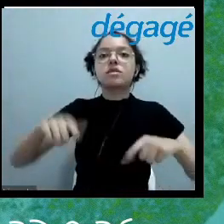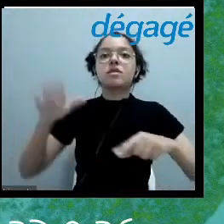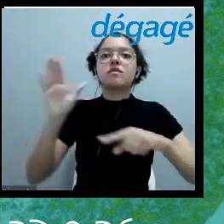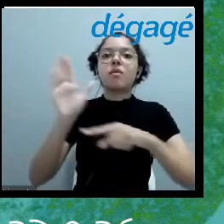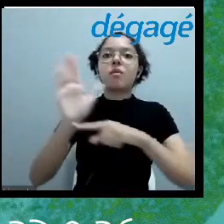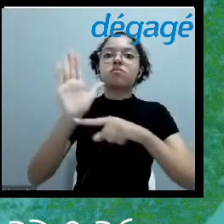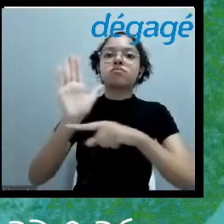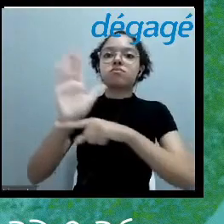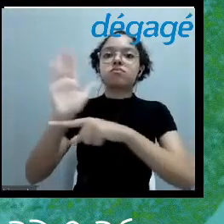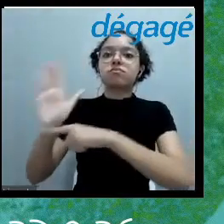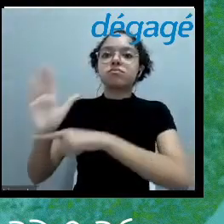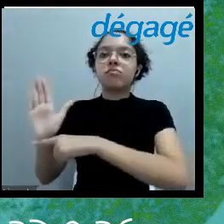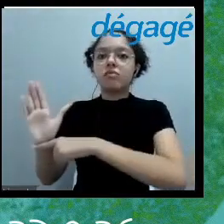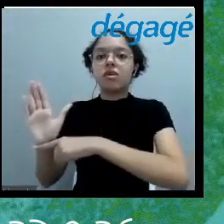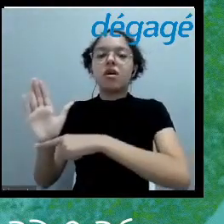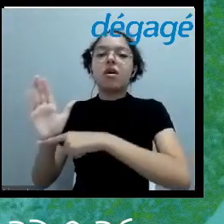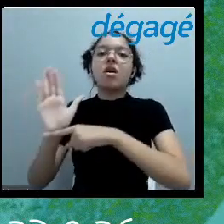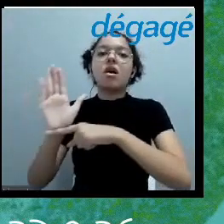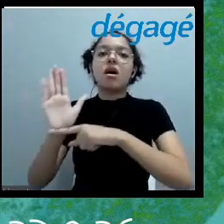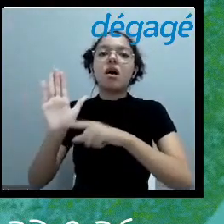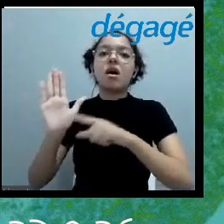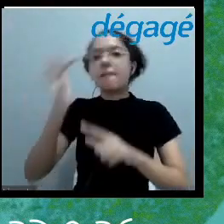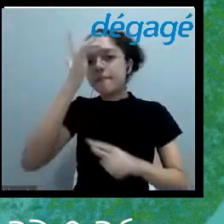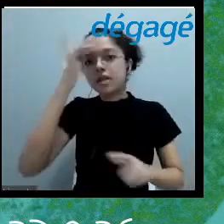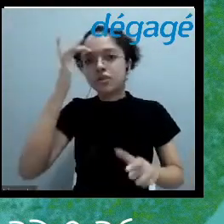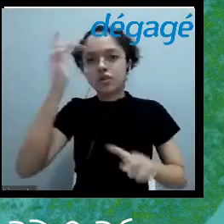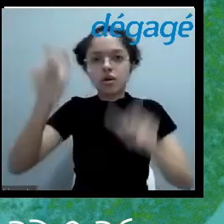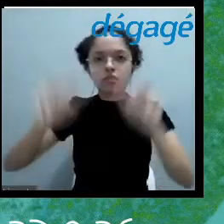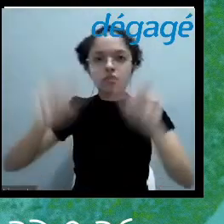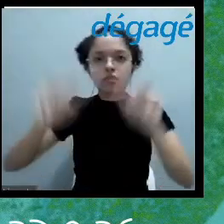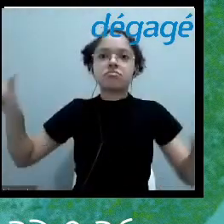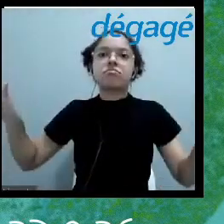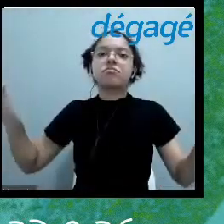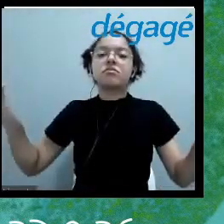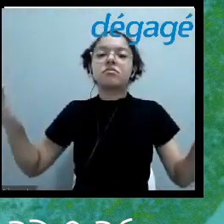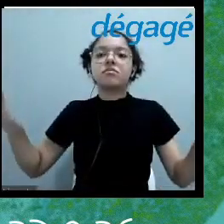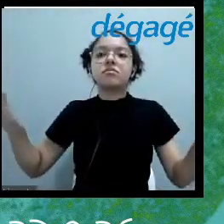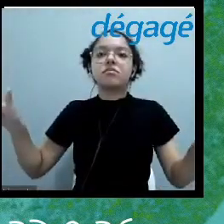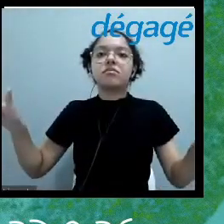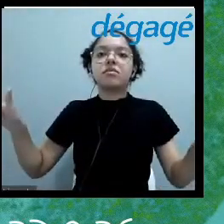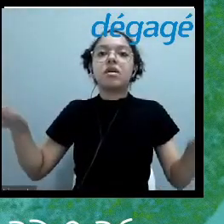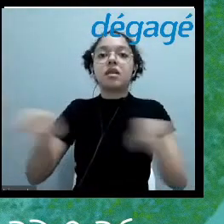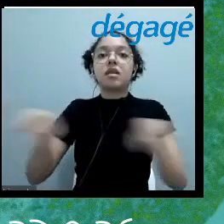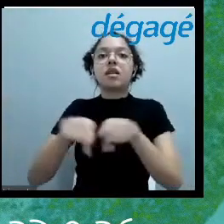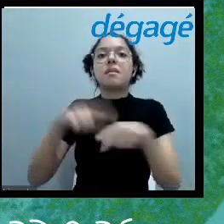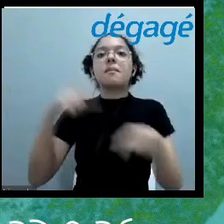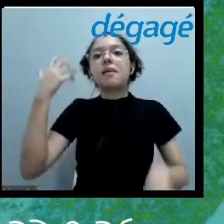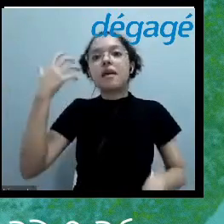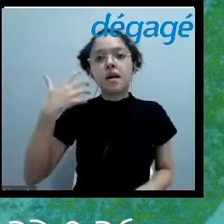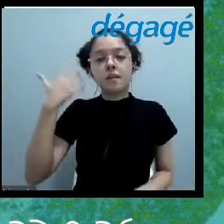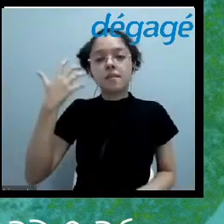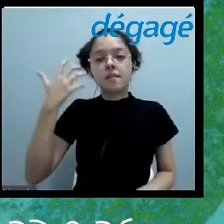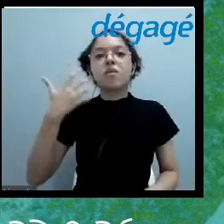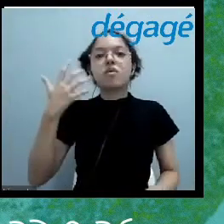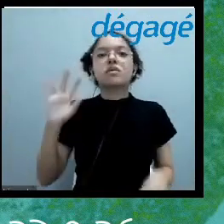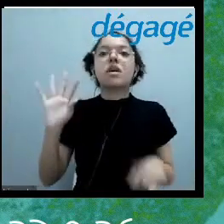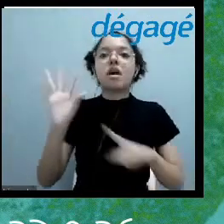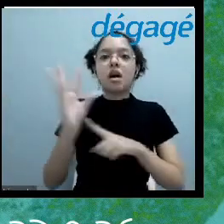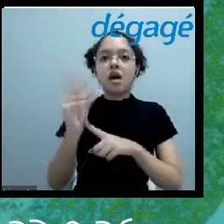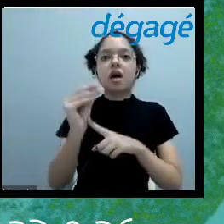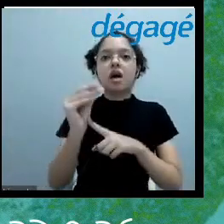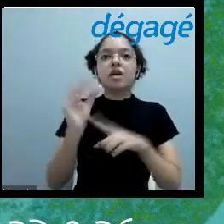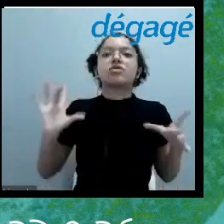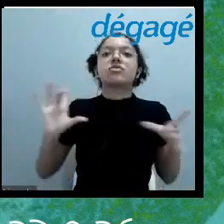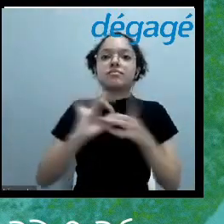Hoje em dia não tão invisível porque ela se combinou muito com o audiovisual, né? Com a dança, com o teatro, enfim, lógico, desde